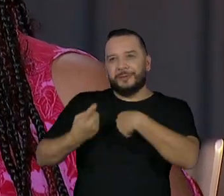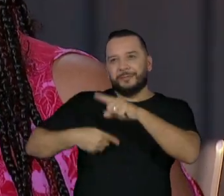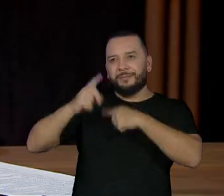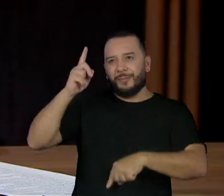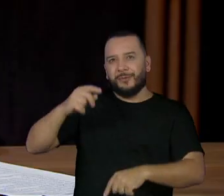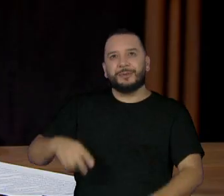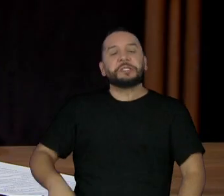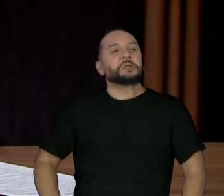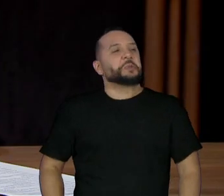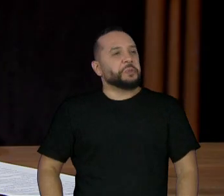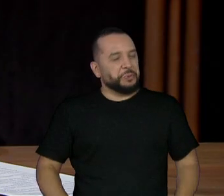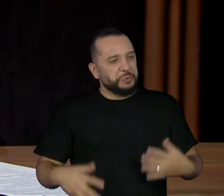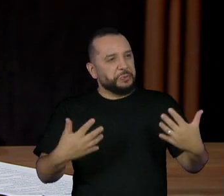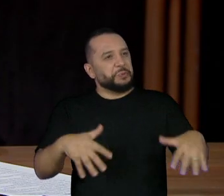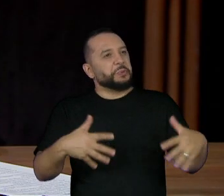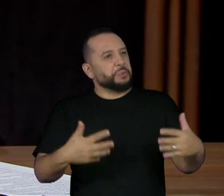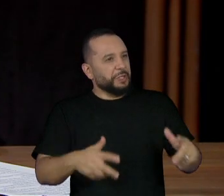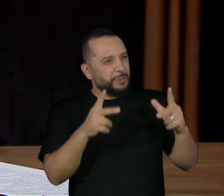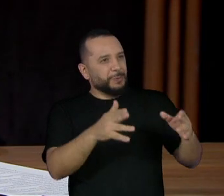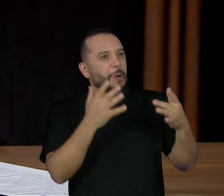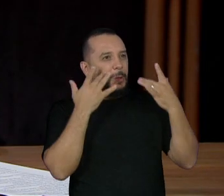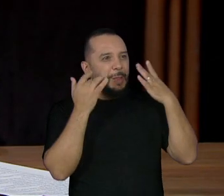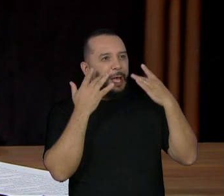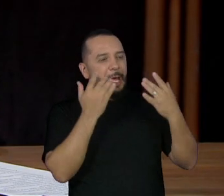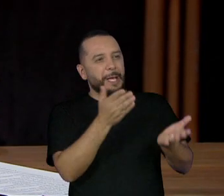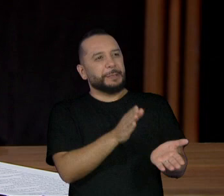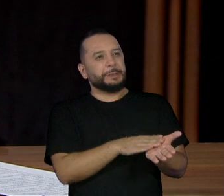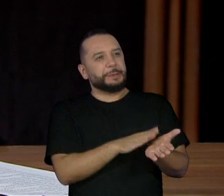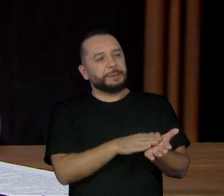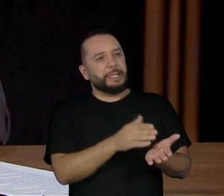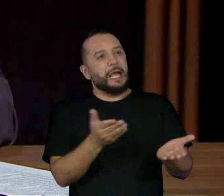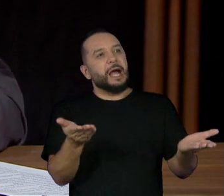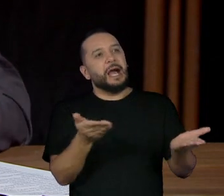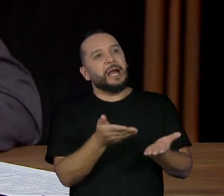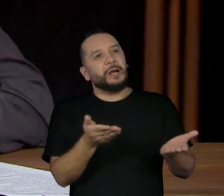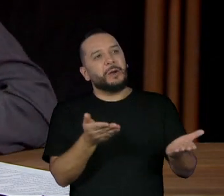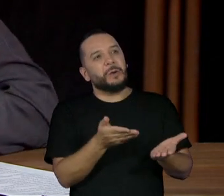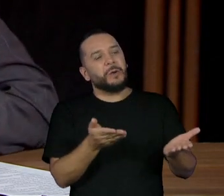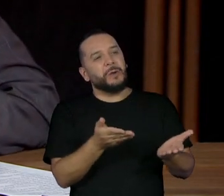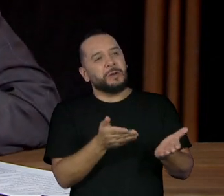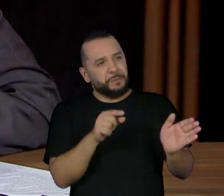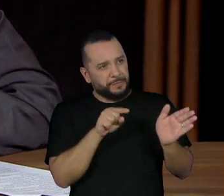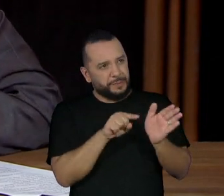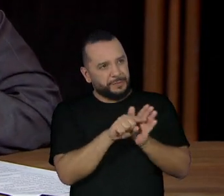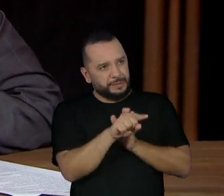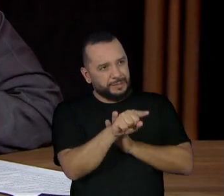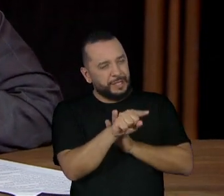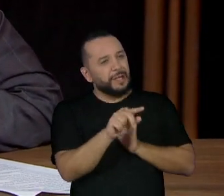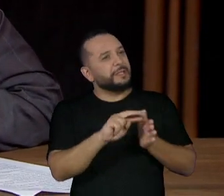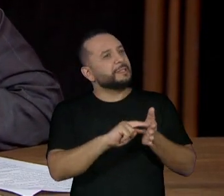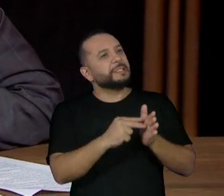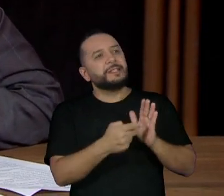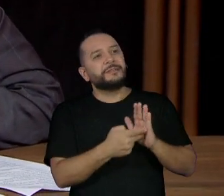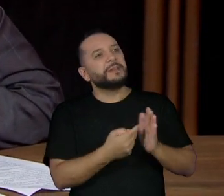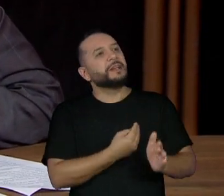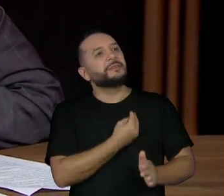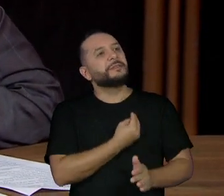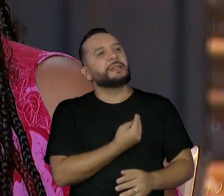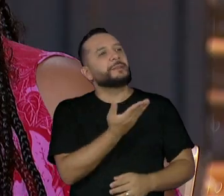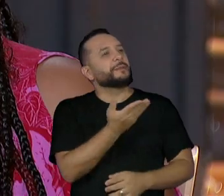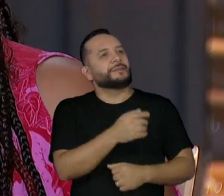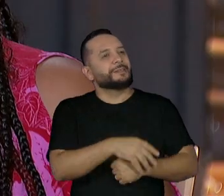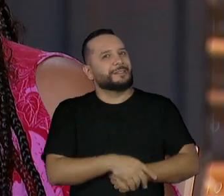É um espetáculo de teatro. Então, agora me diga, o que é a vida,